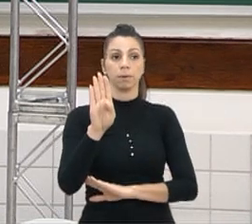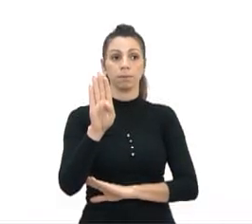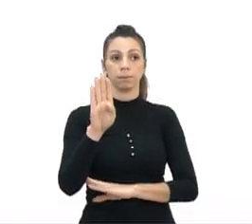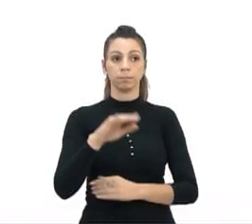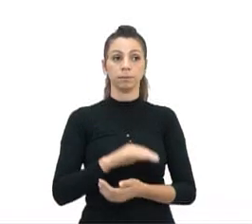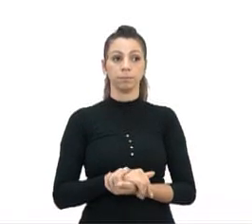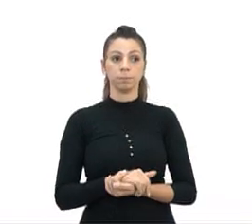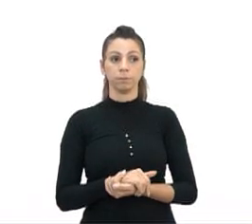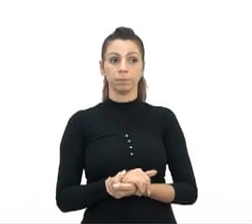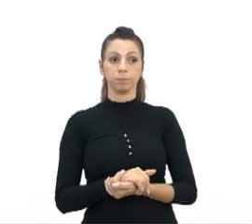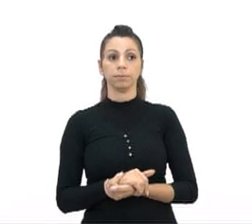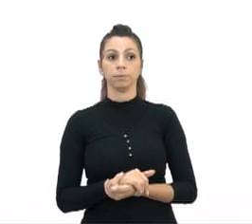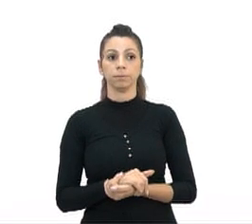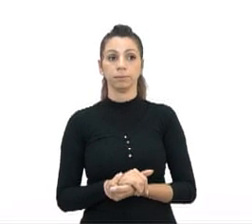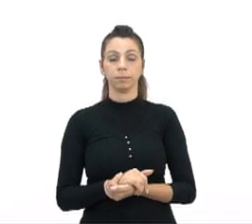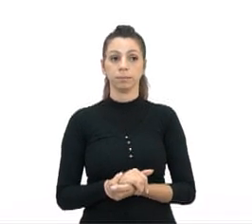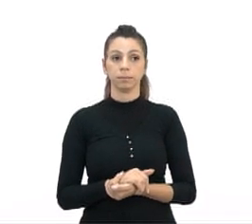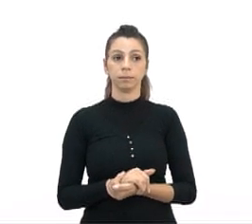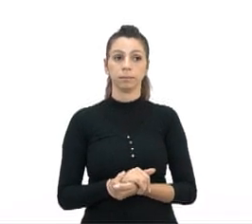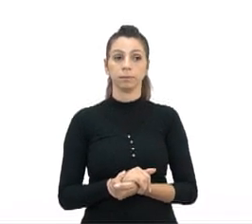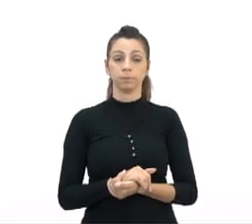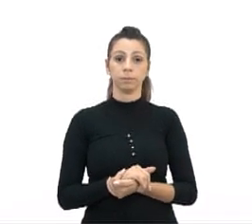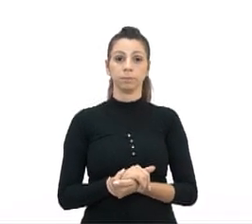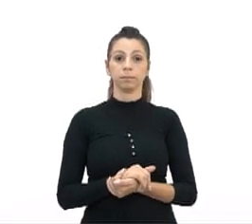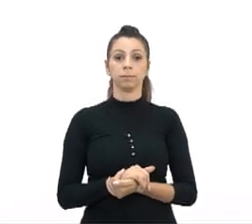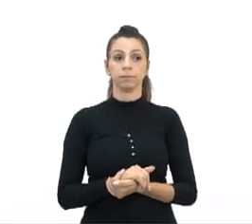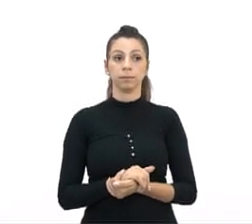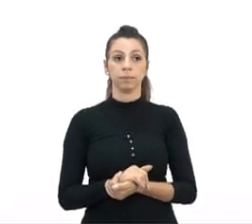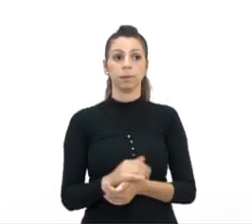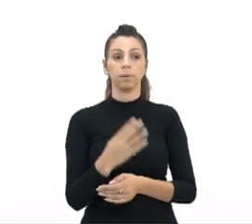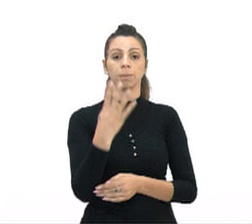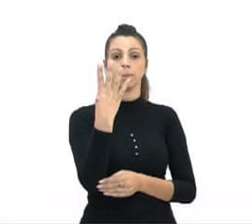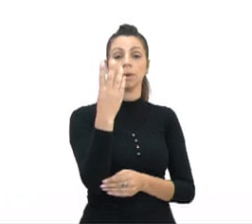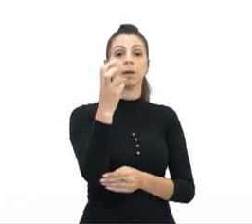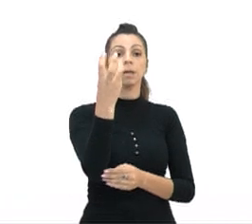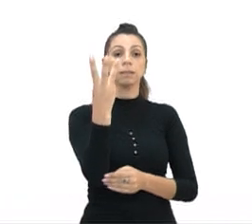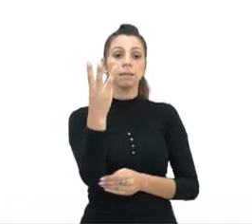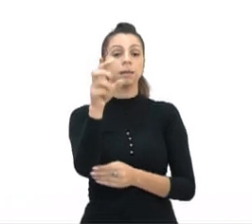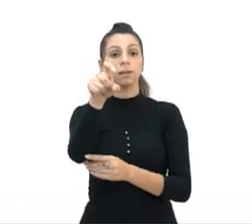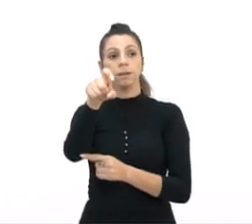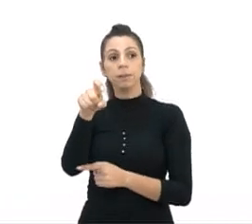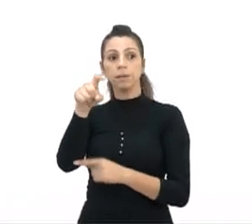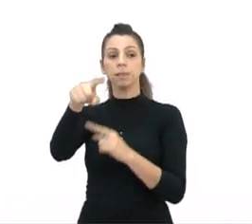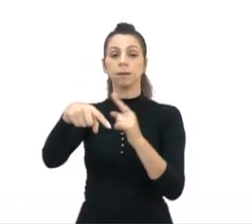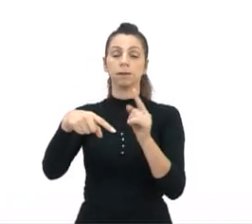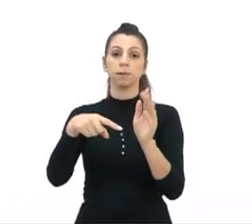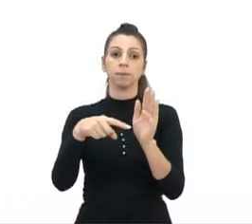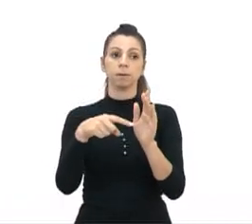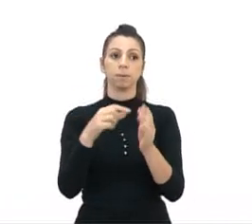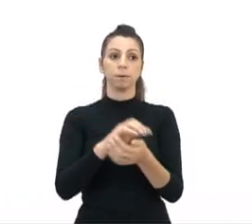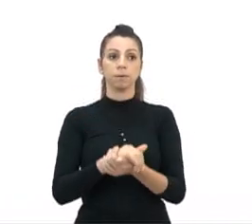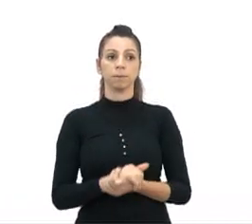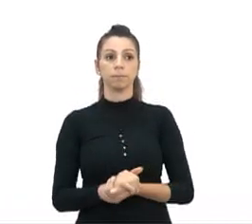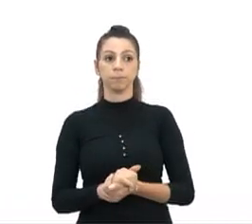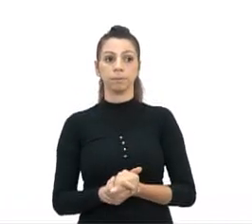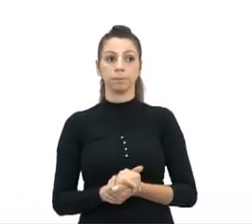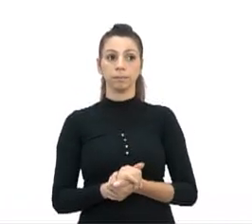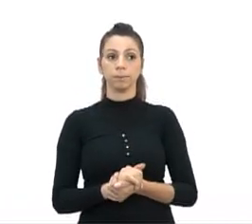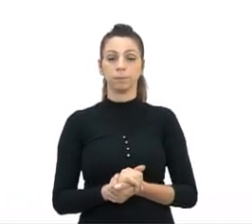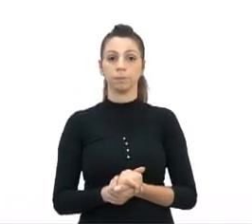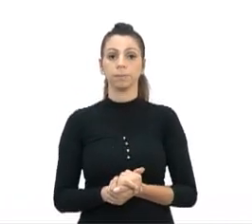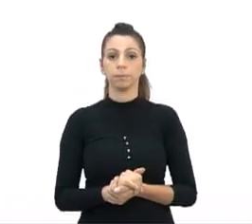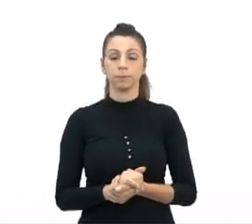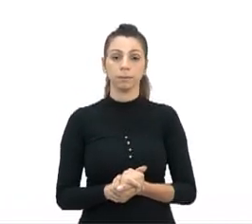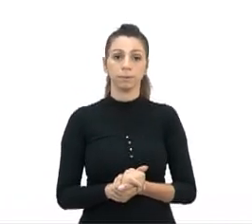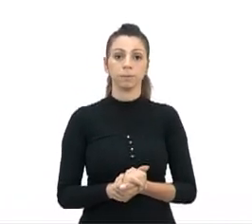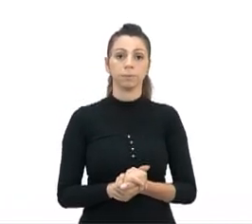assim. 4x vezes 3x, desenha um retângulo medindo 4x e